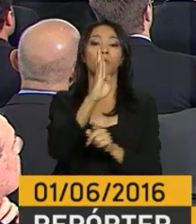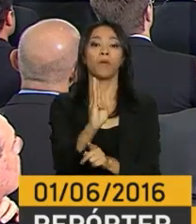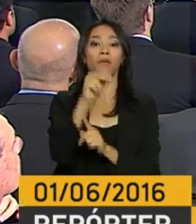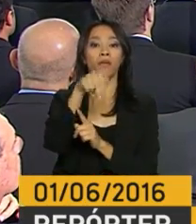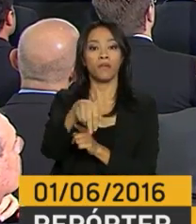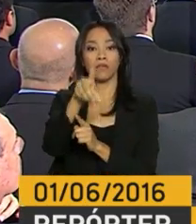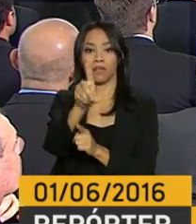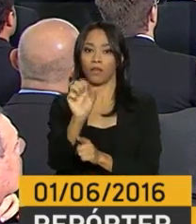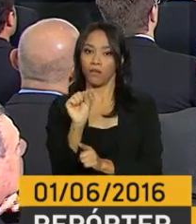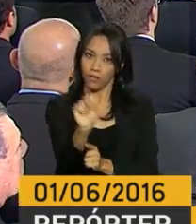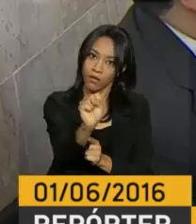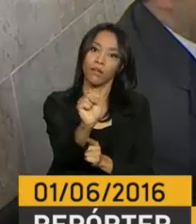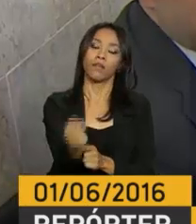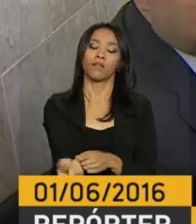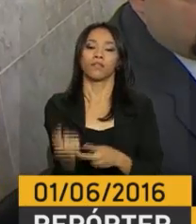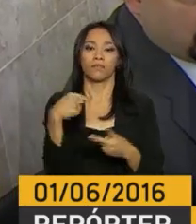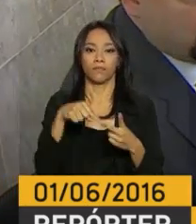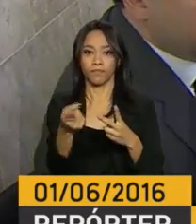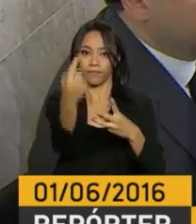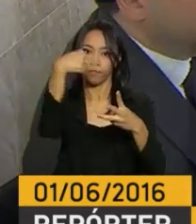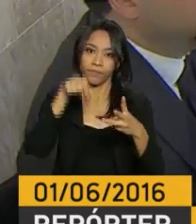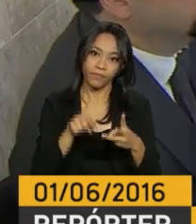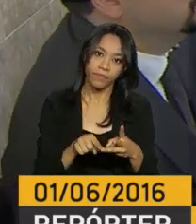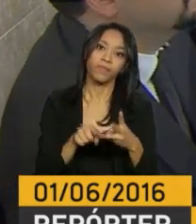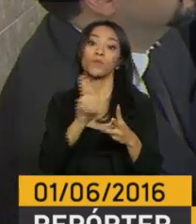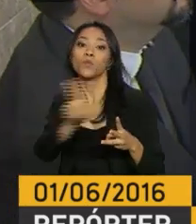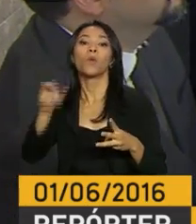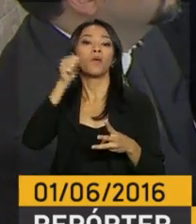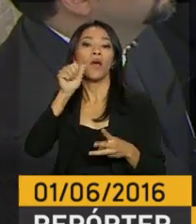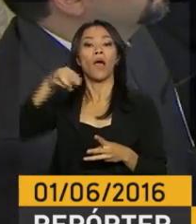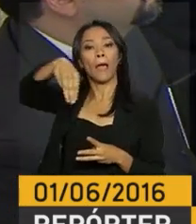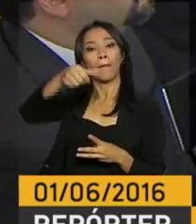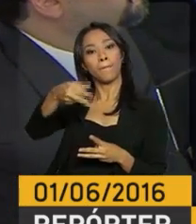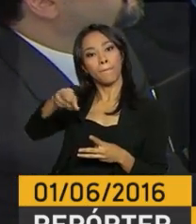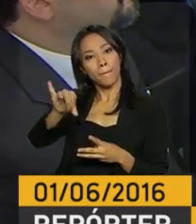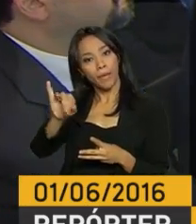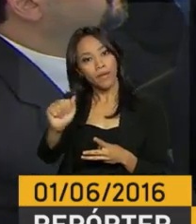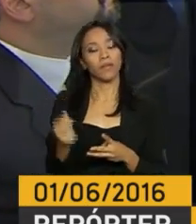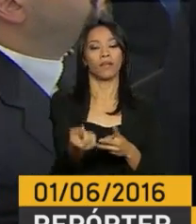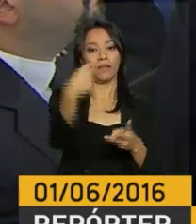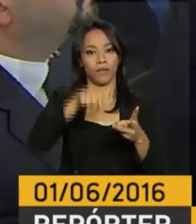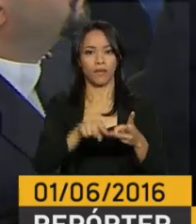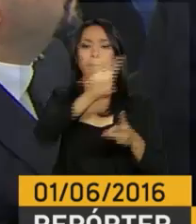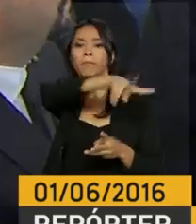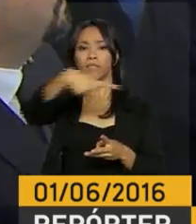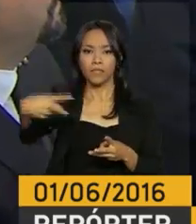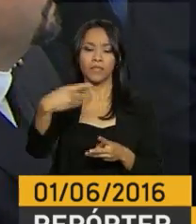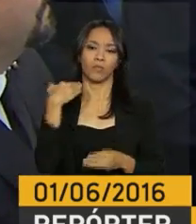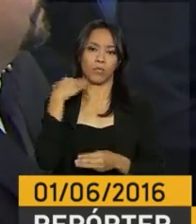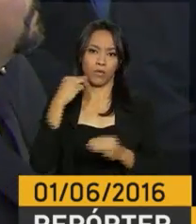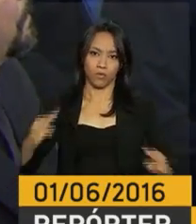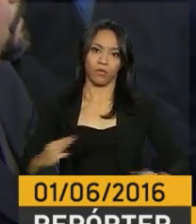Banco Nacional de desenvolvimento econômico social Maria Silvia Bastos Marques do presidente da